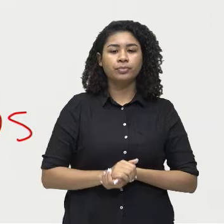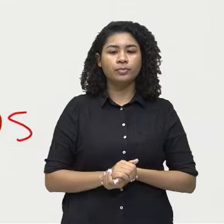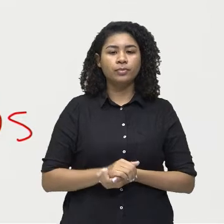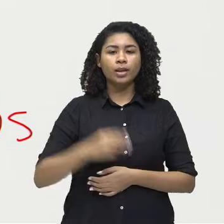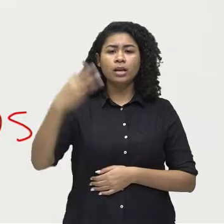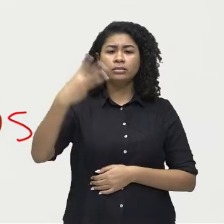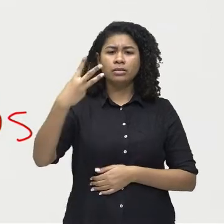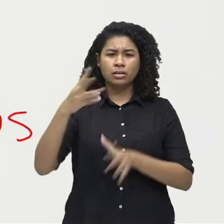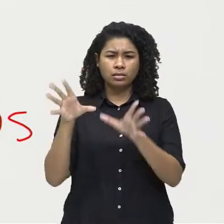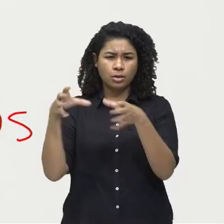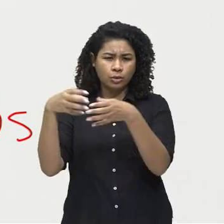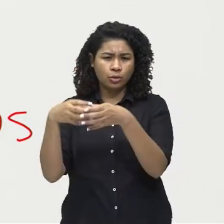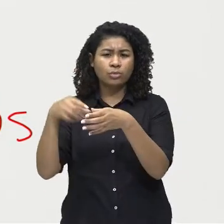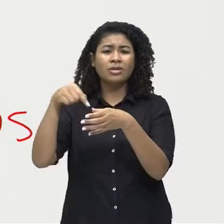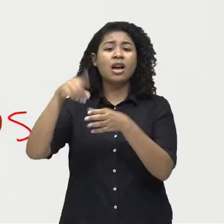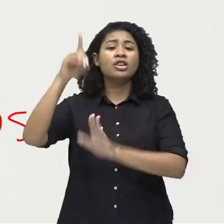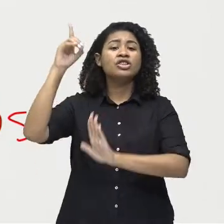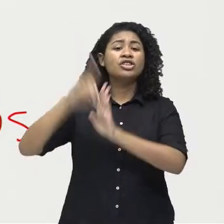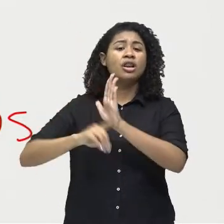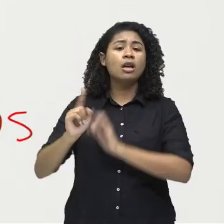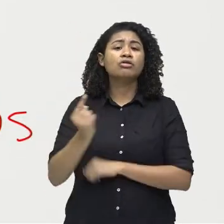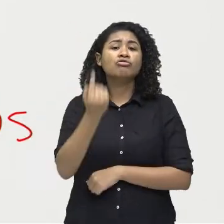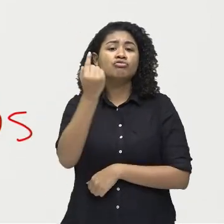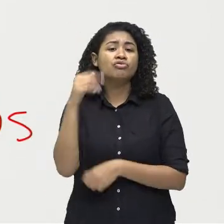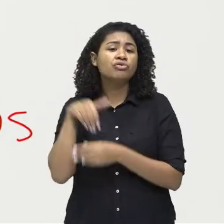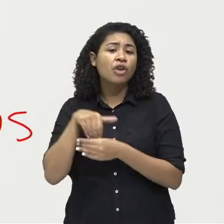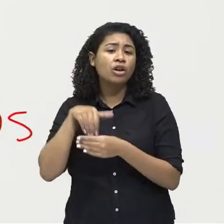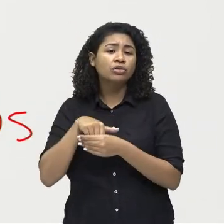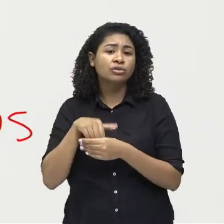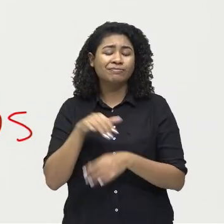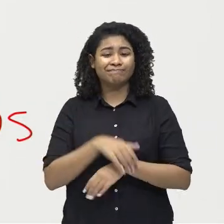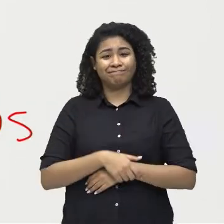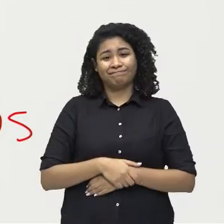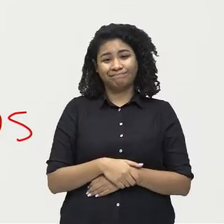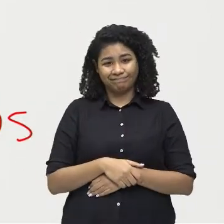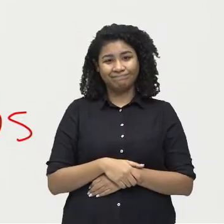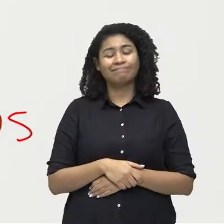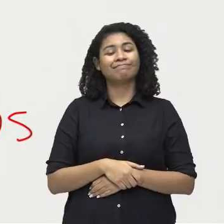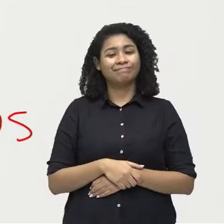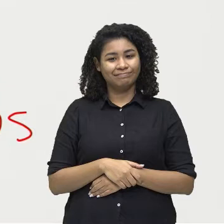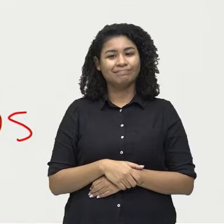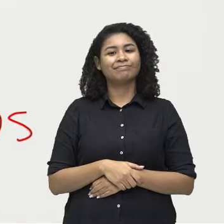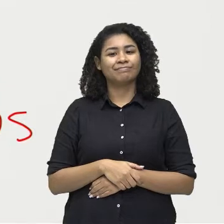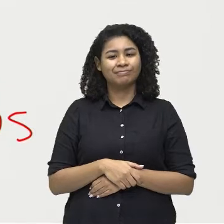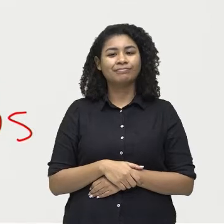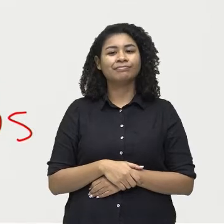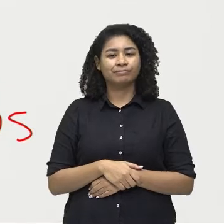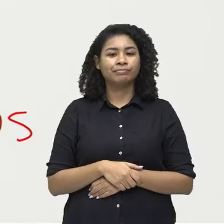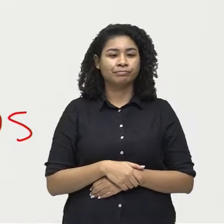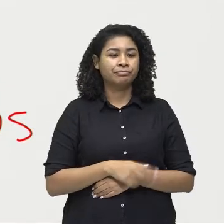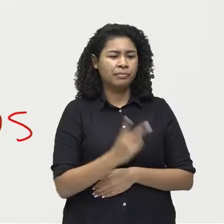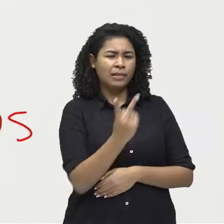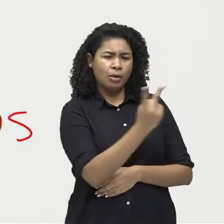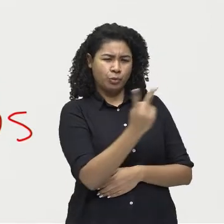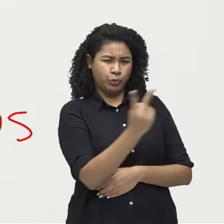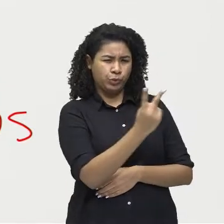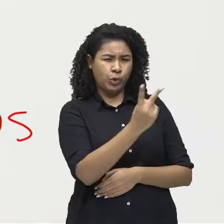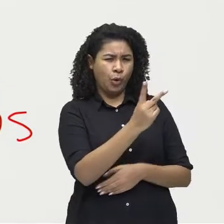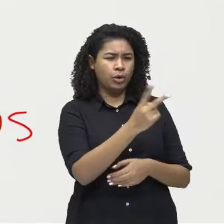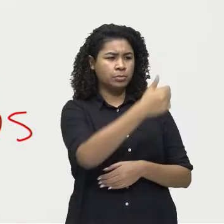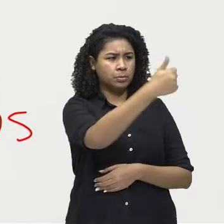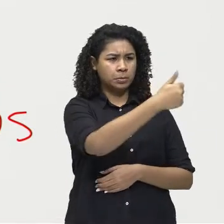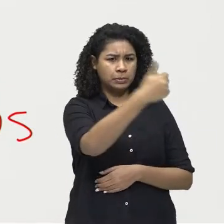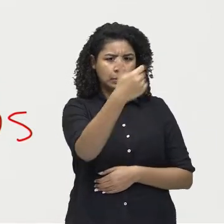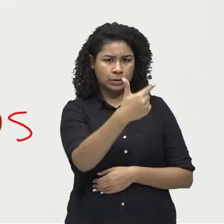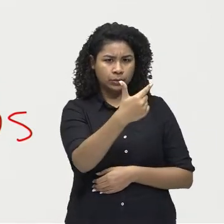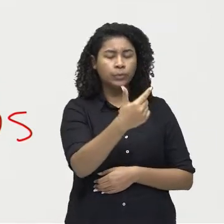tinha direito apenas a 1 voto. Porque, obviamente, como ambos são privilegiados,